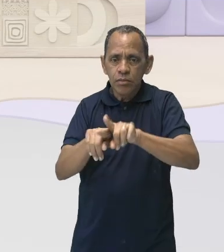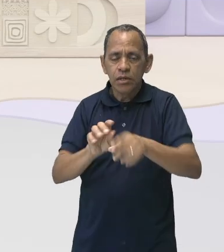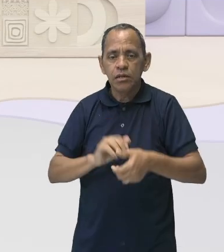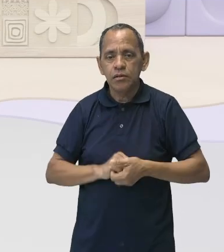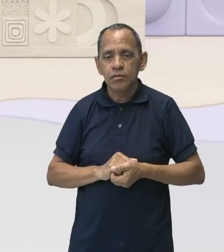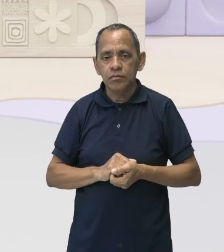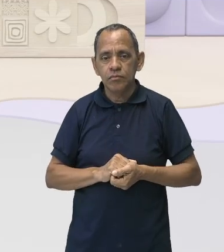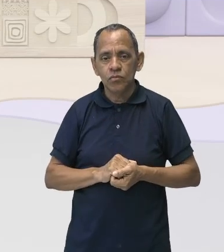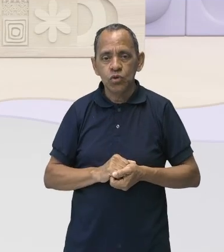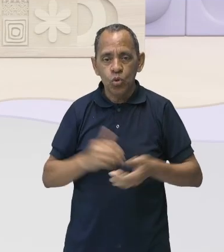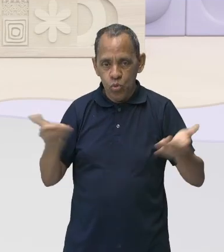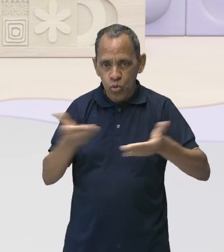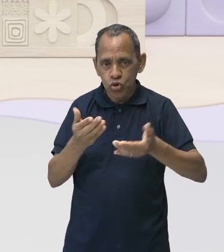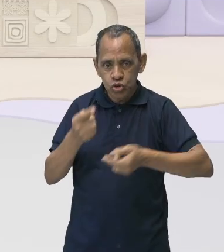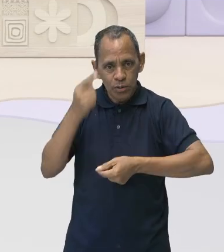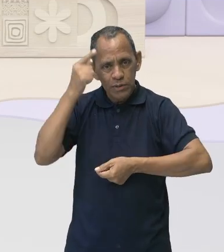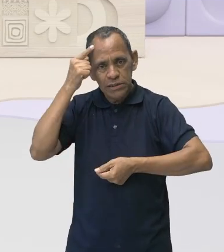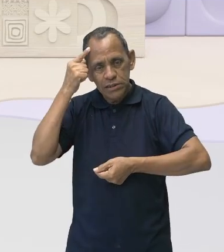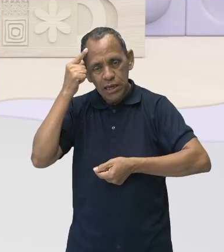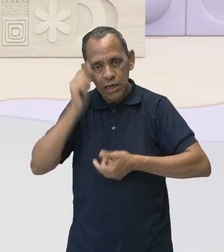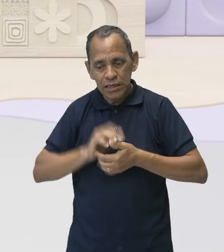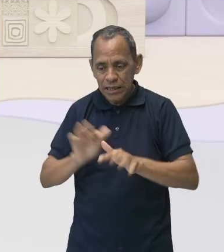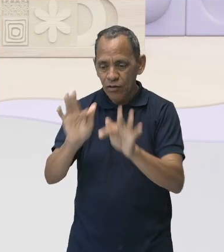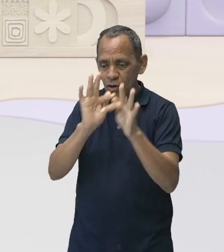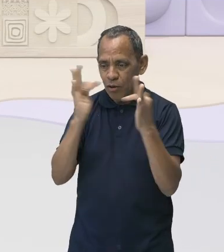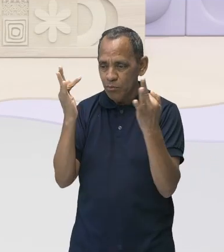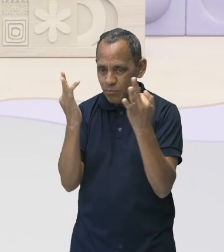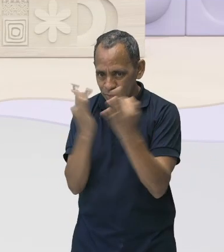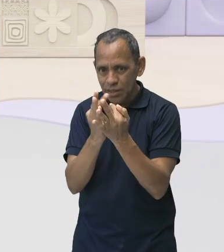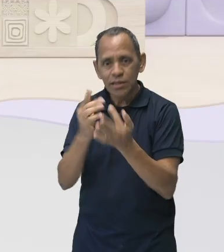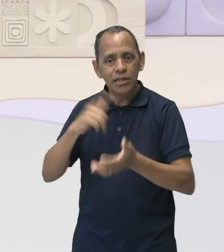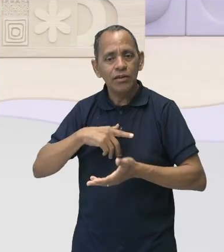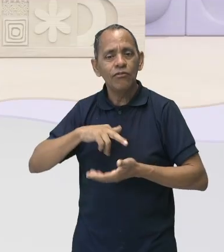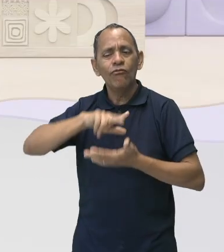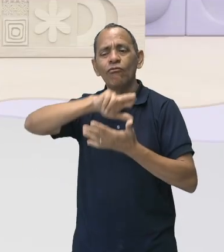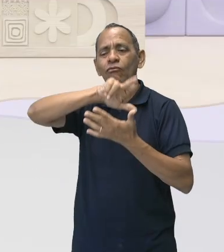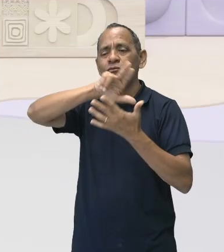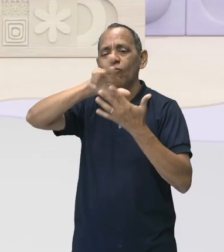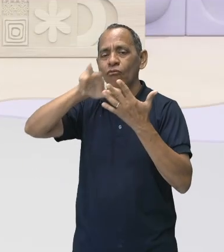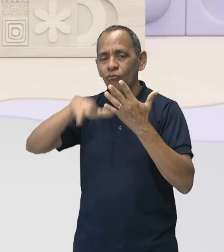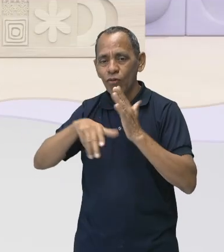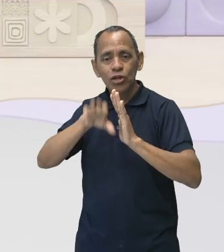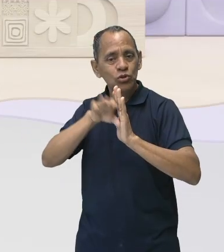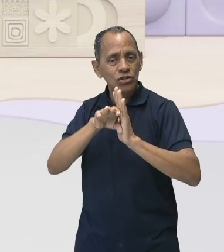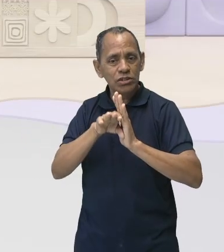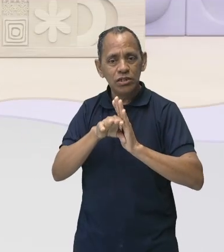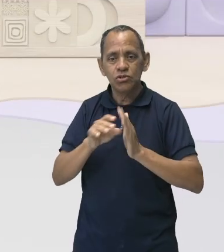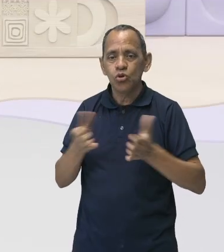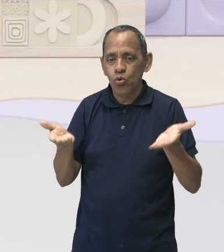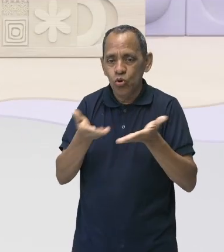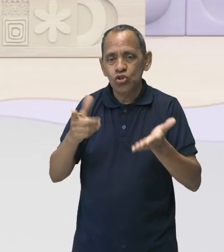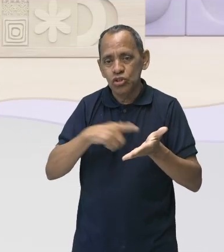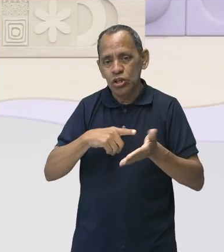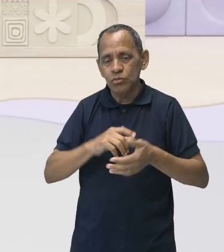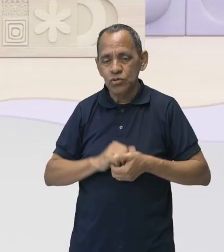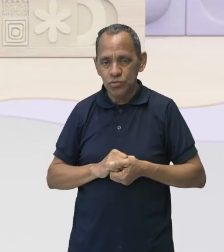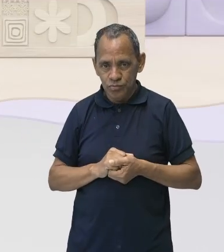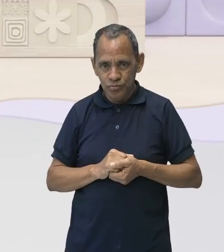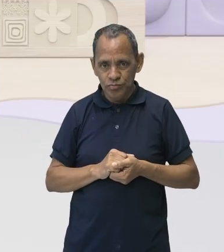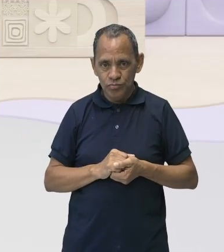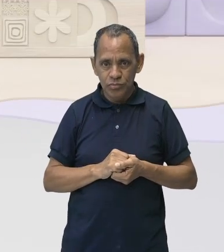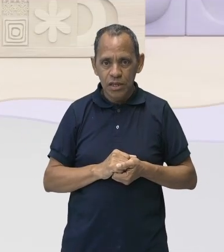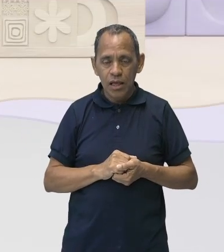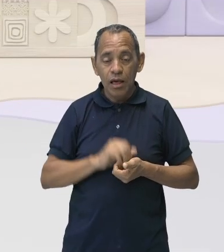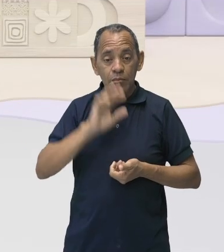em família nos seus mais variados conceitos que hoje em dia nós temos de família. Mas